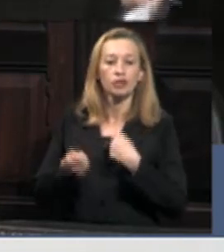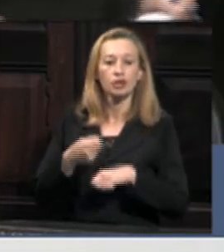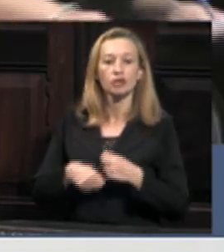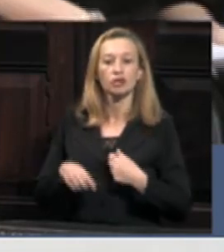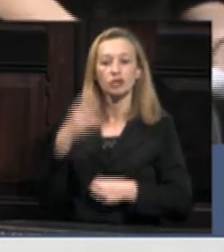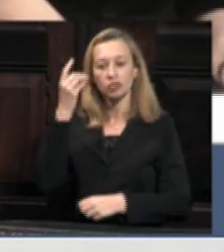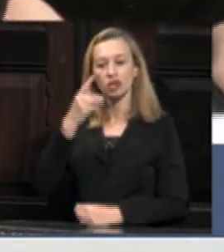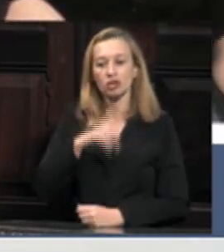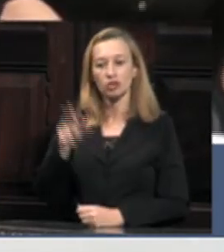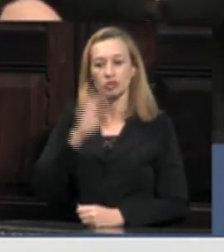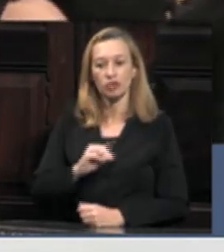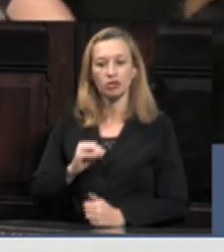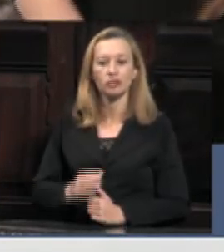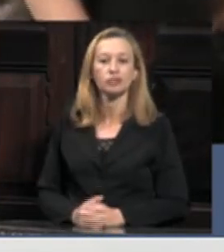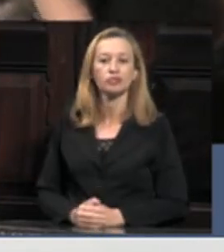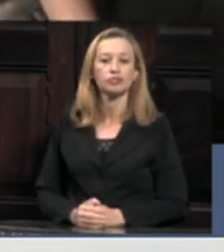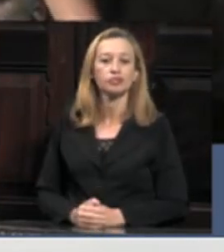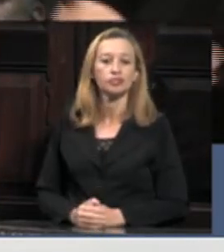Luiz Paulo.